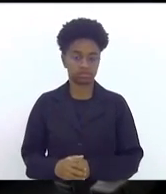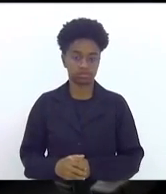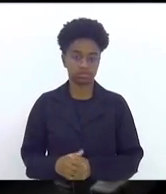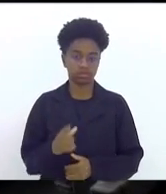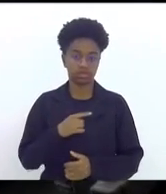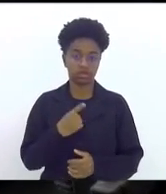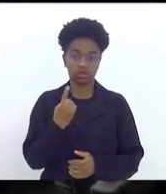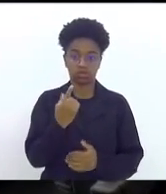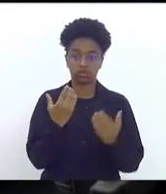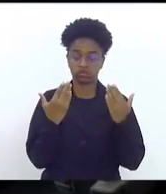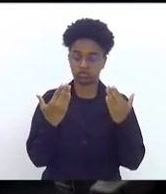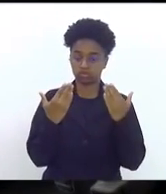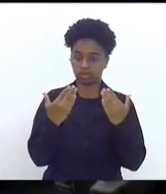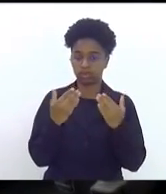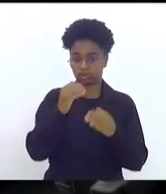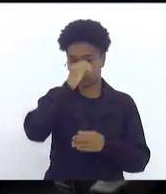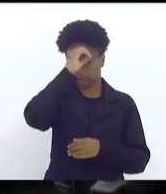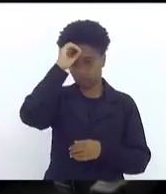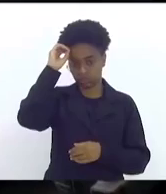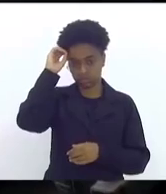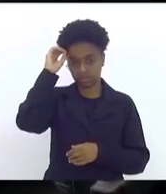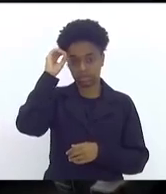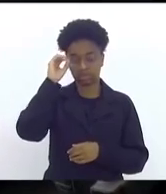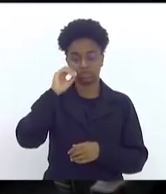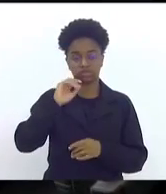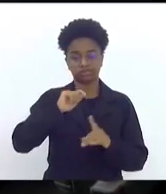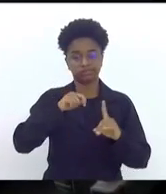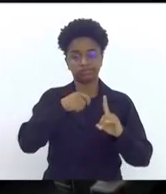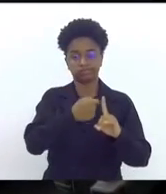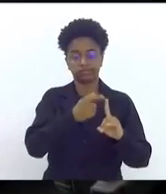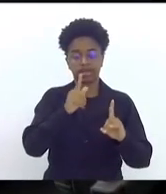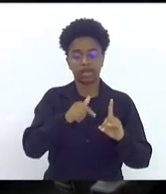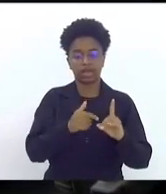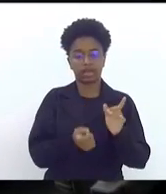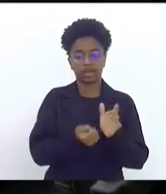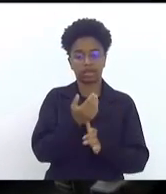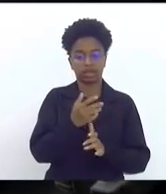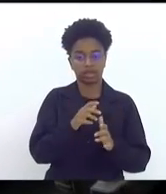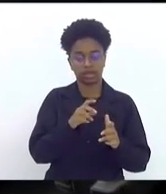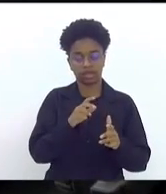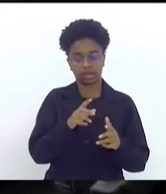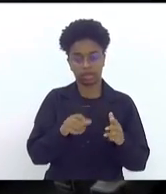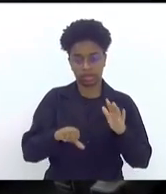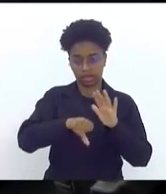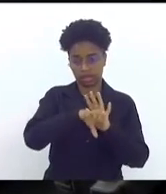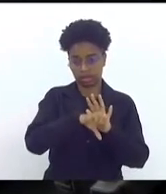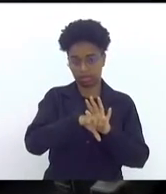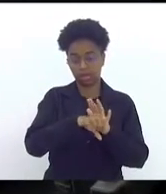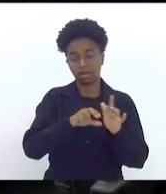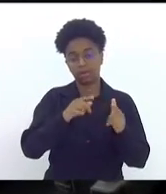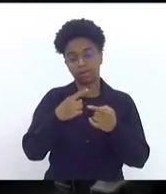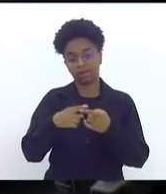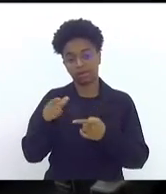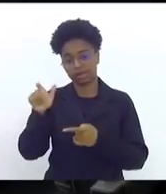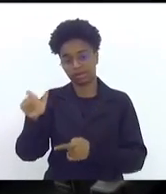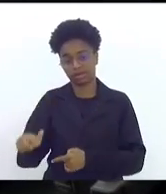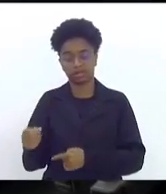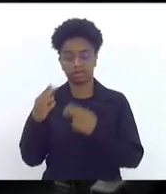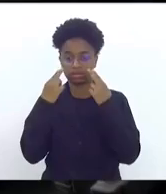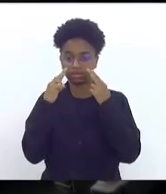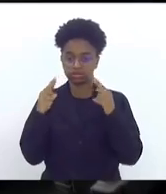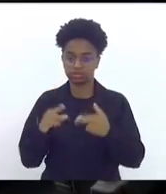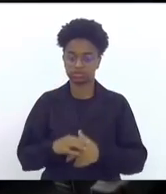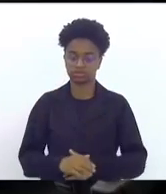suspeito inocente havia reconhecido como autor do crime, teria sido reconhecido como autor do crime por uma vítima ou testemunha.